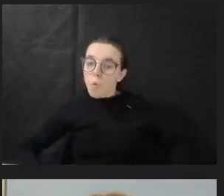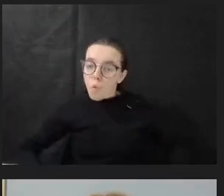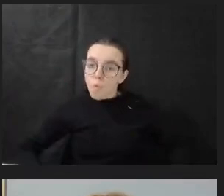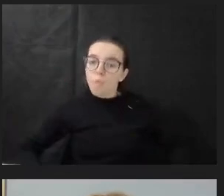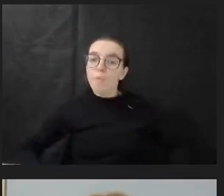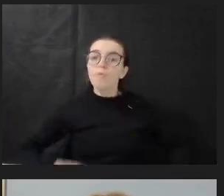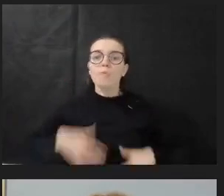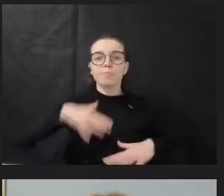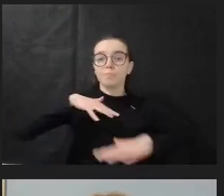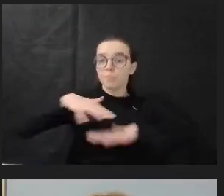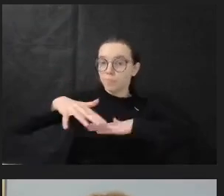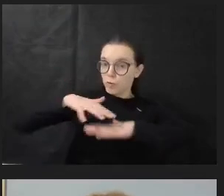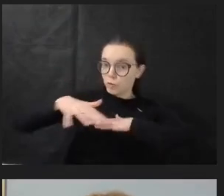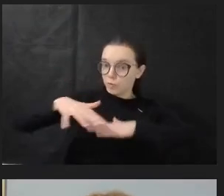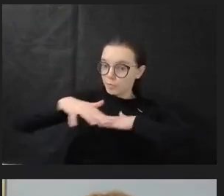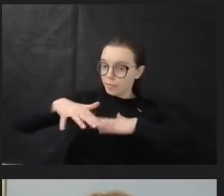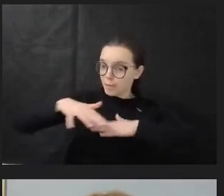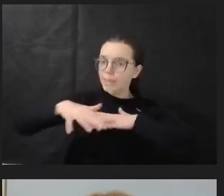de vida.